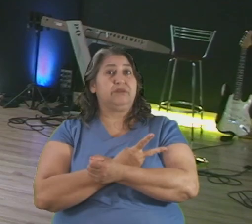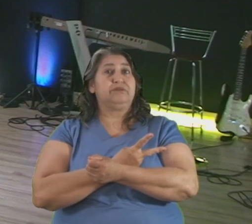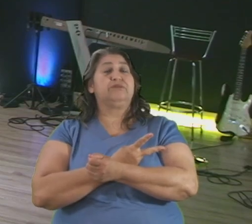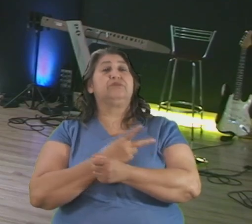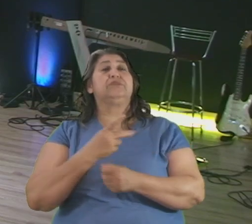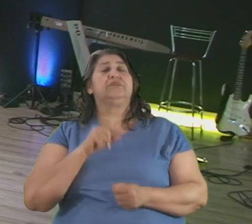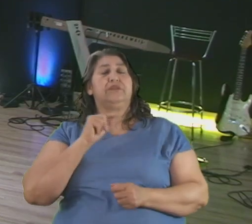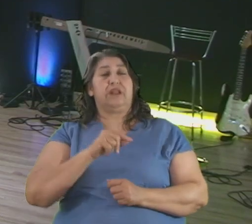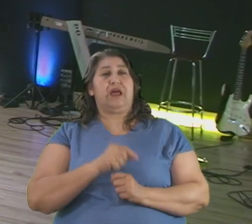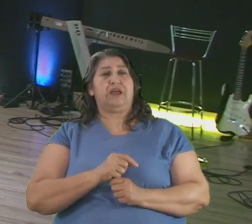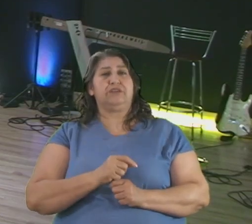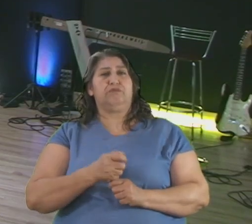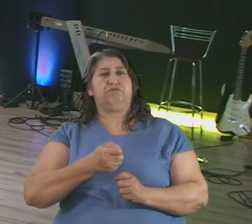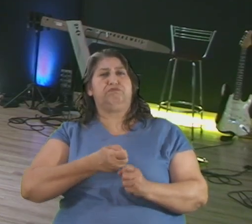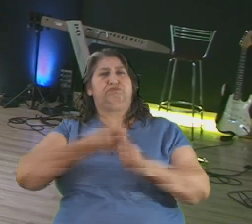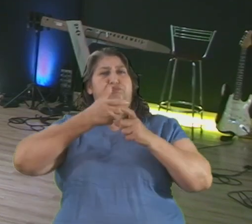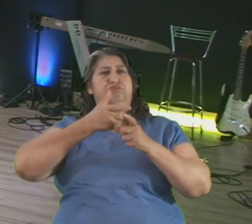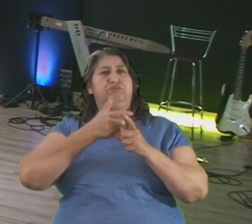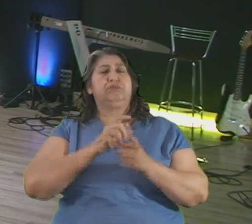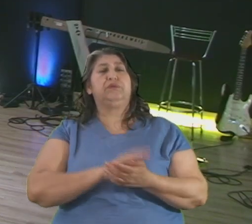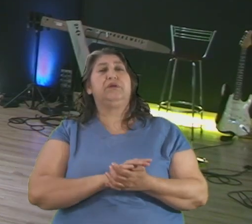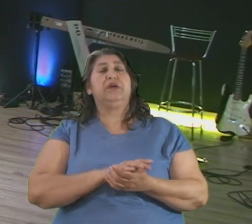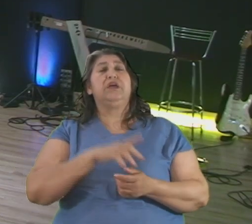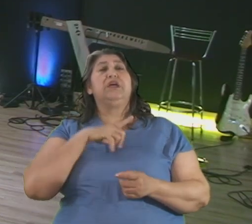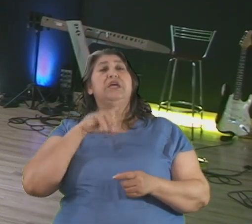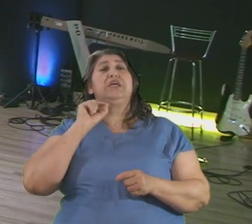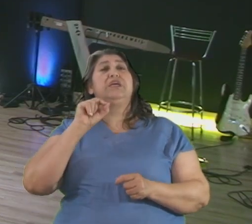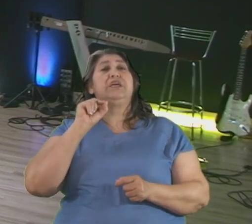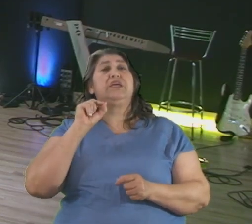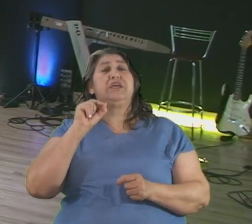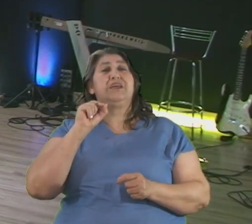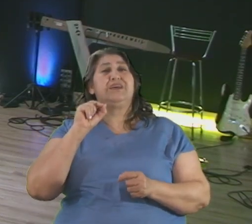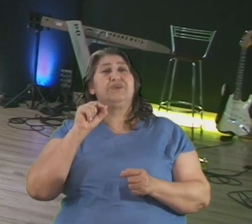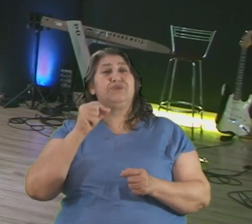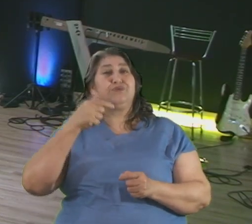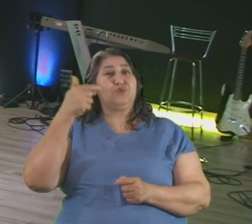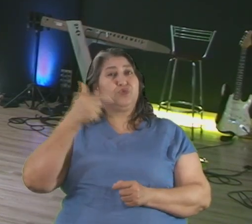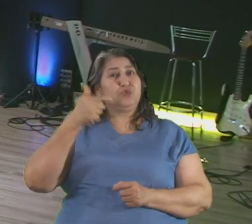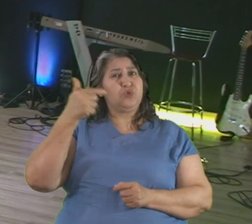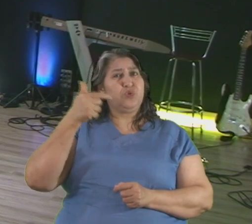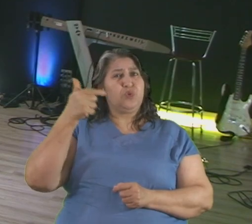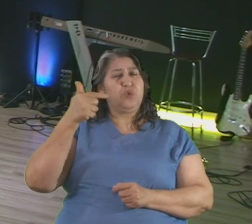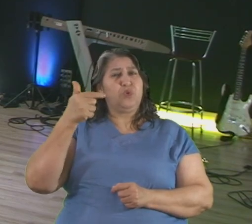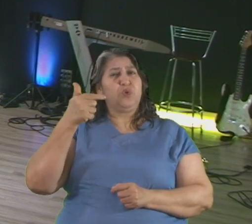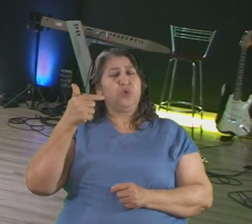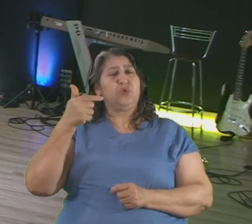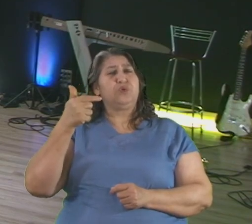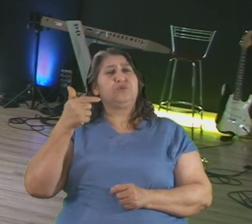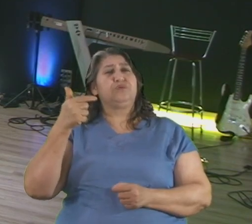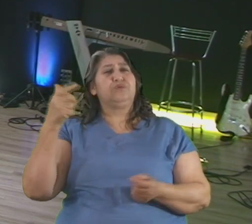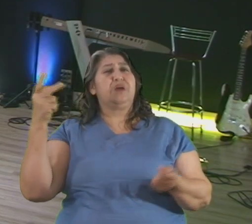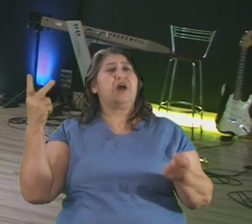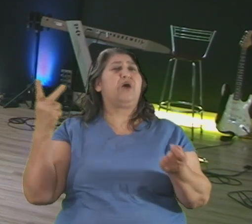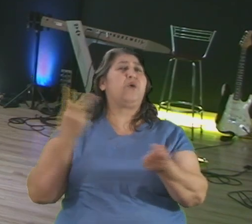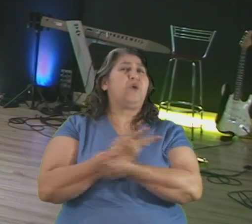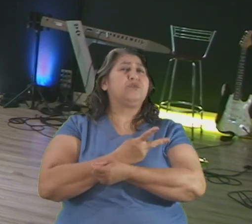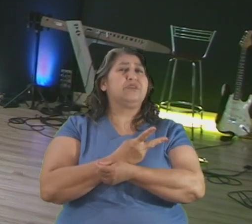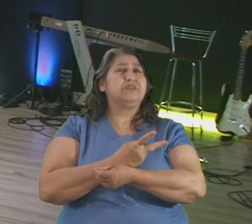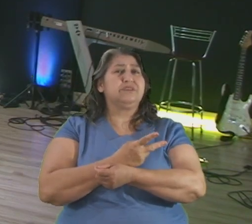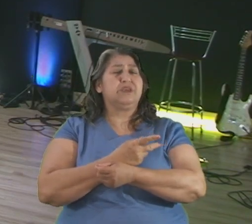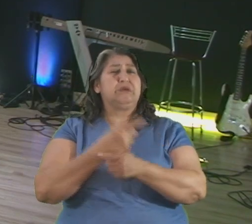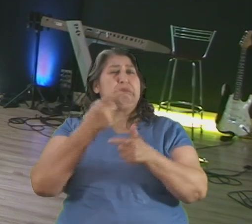que, segundo as autoridades, é o segundo ato terrorista que